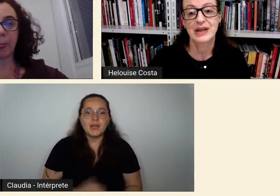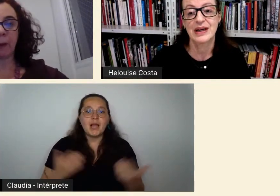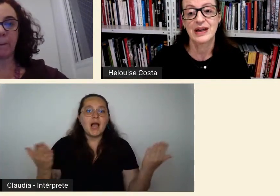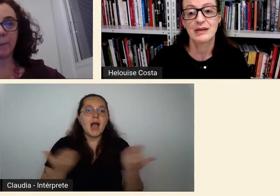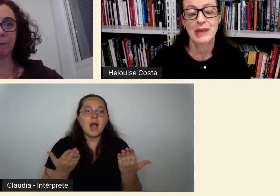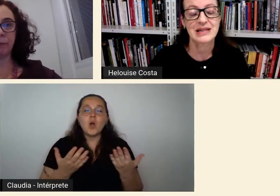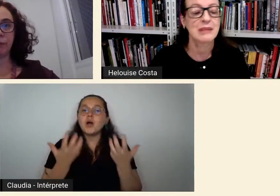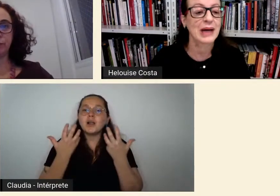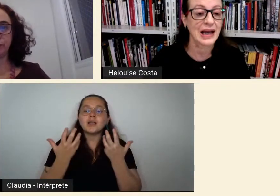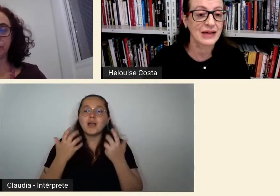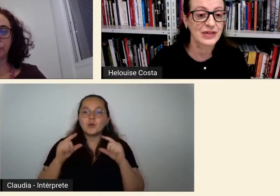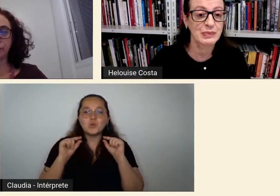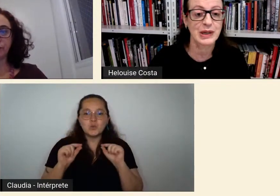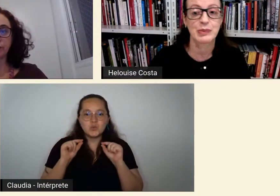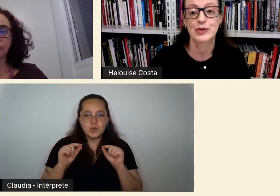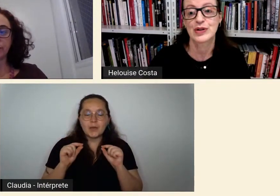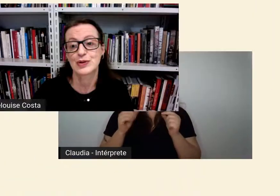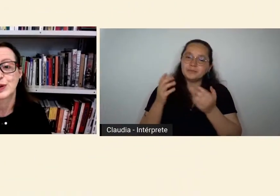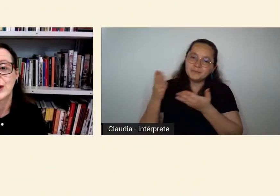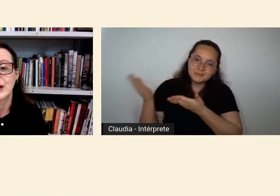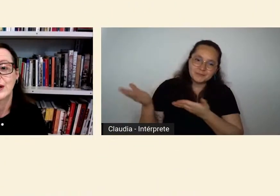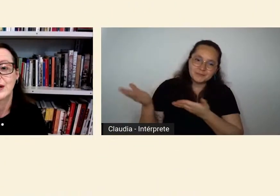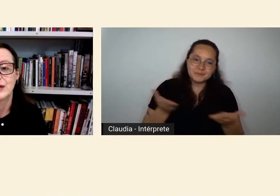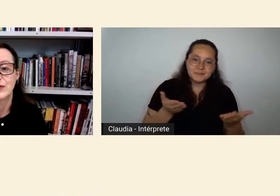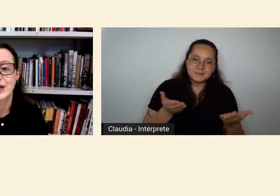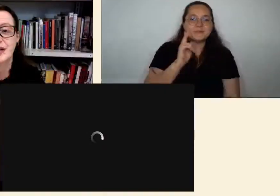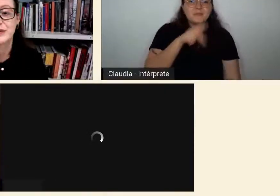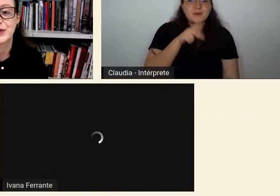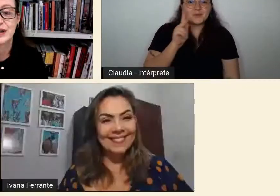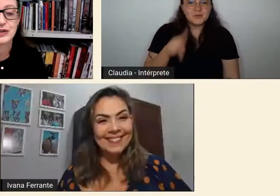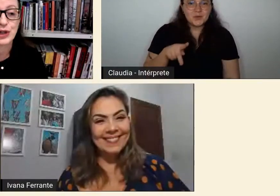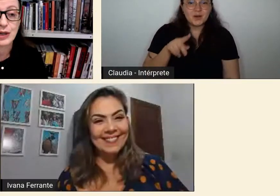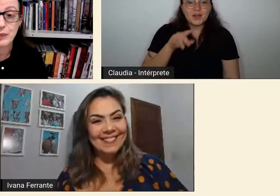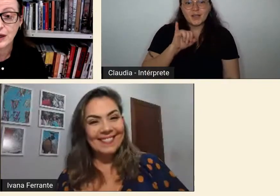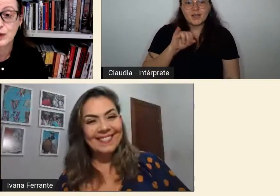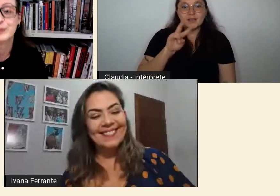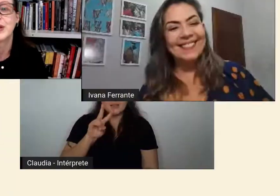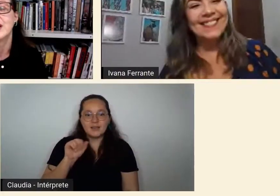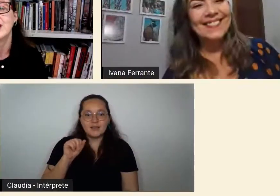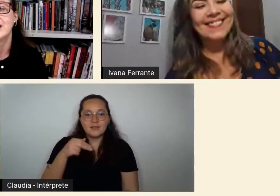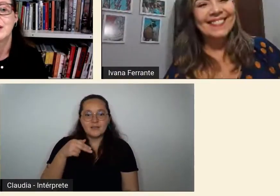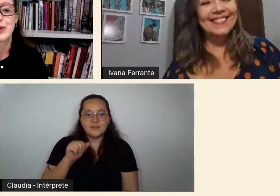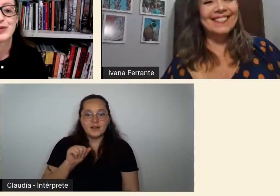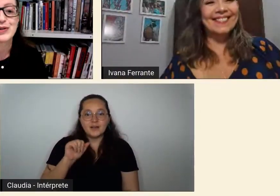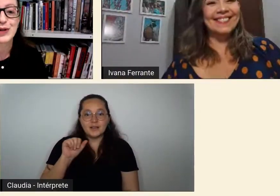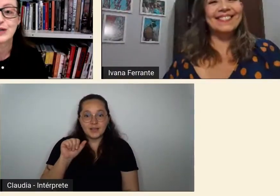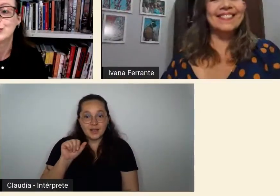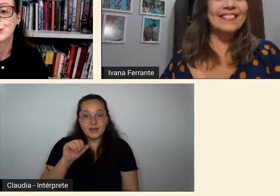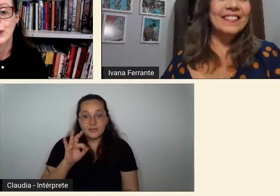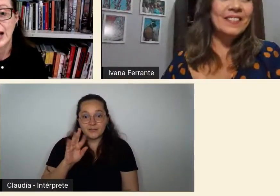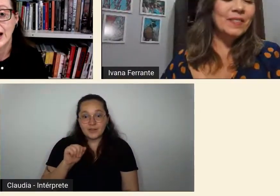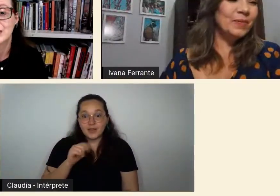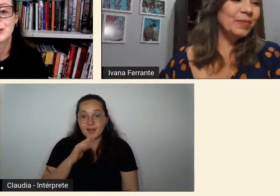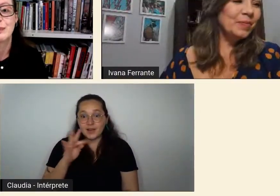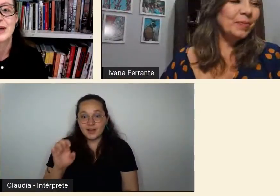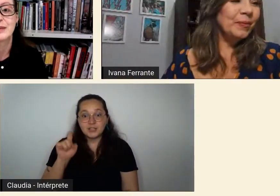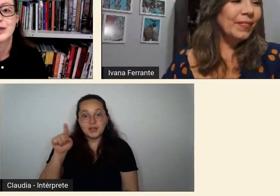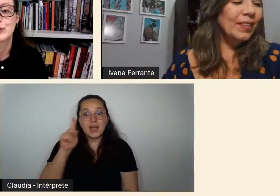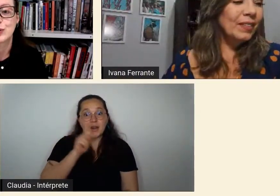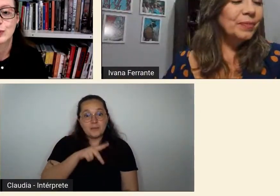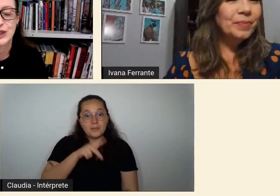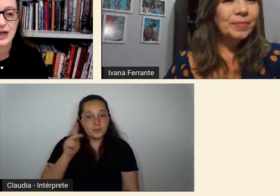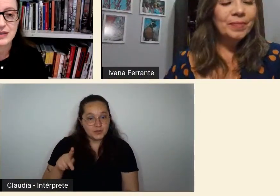passar a palavra para a professora Ivana Ferrante Rebello, que é professora titular do